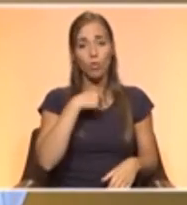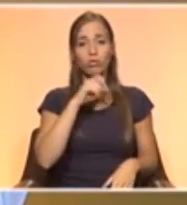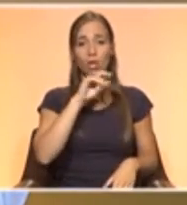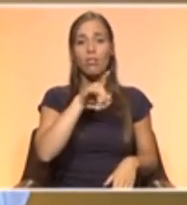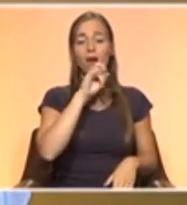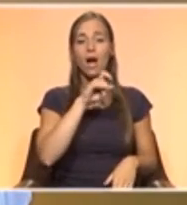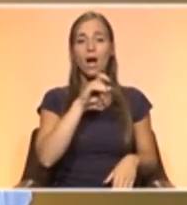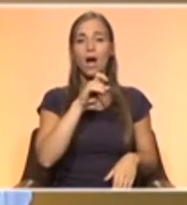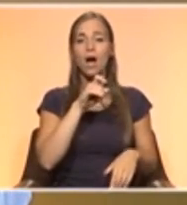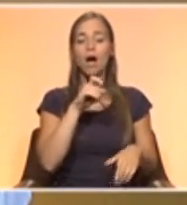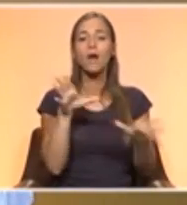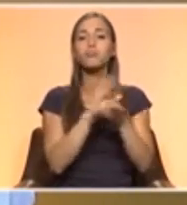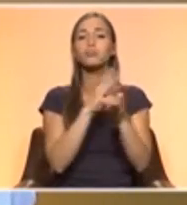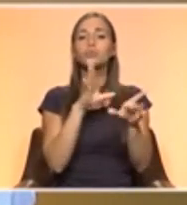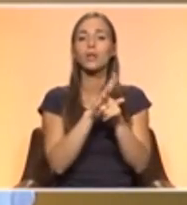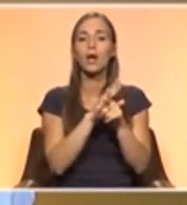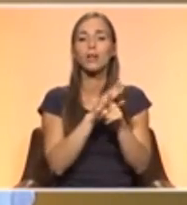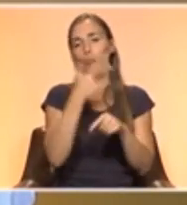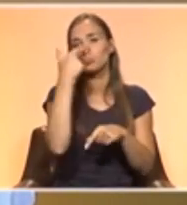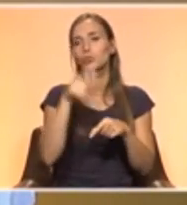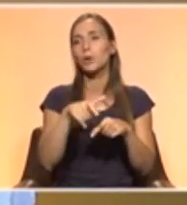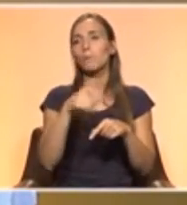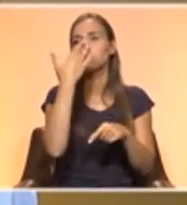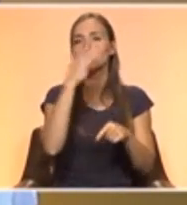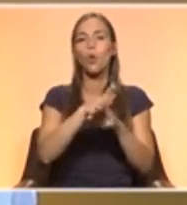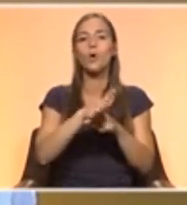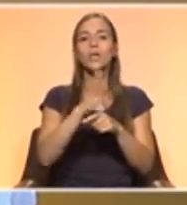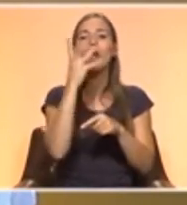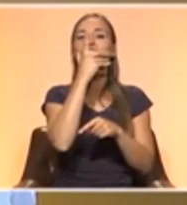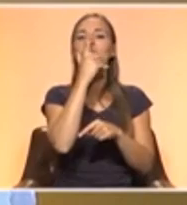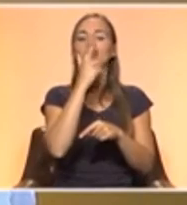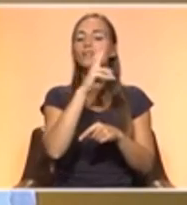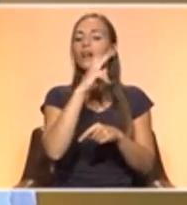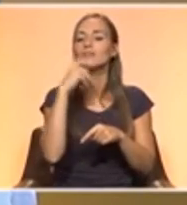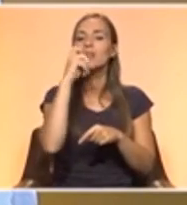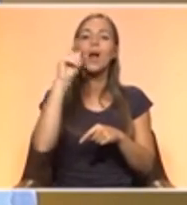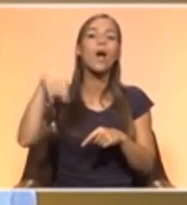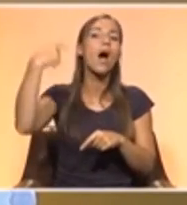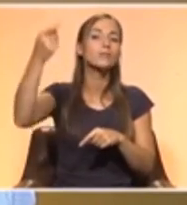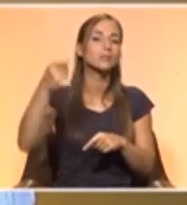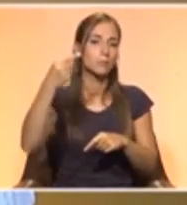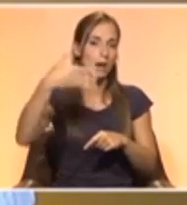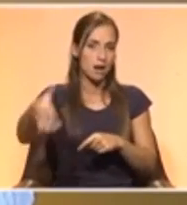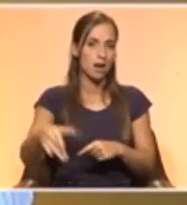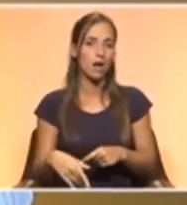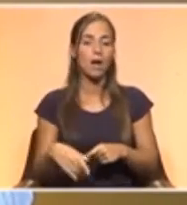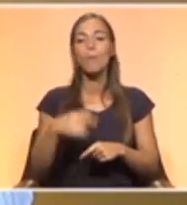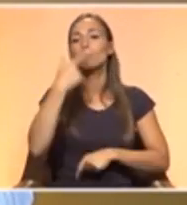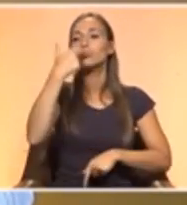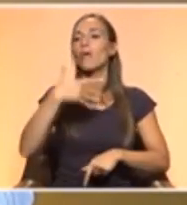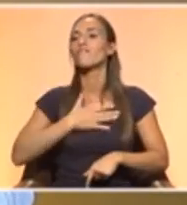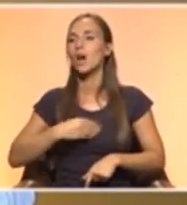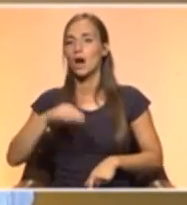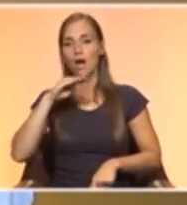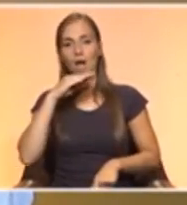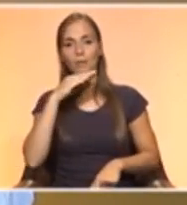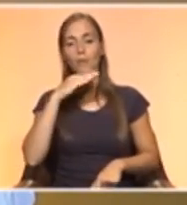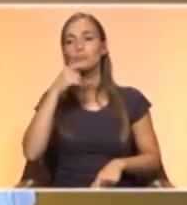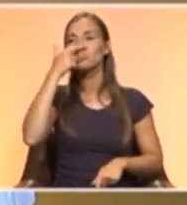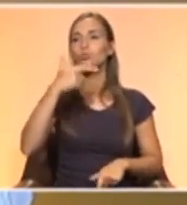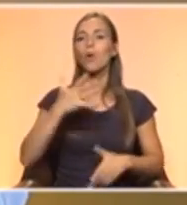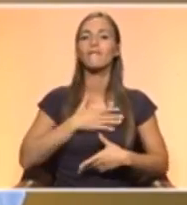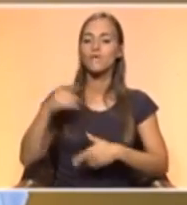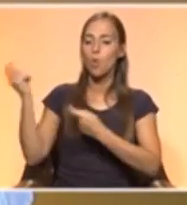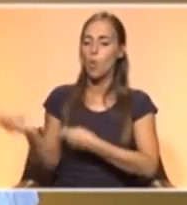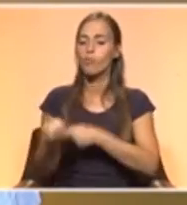para por exemplo as pessoas que fazem anos na próxima semana ou as pessoas que gostam de cães ou as pessoas que partic Golf ou seja existem milhares de hipóteses